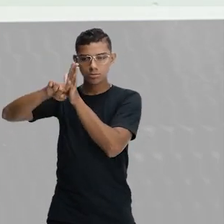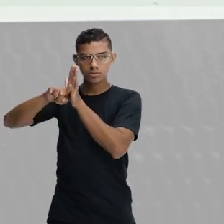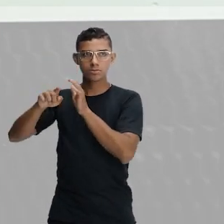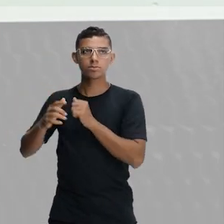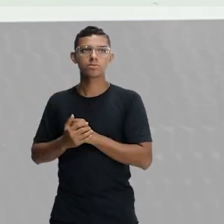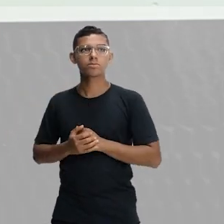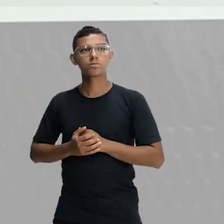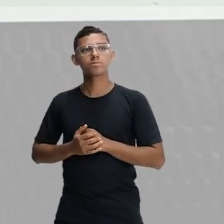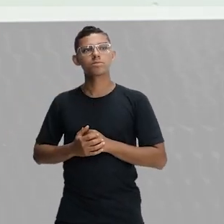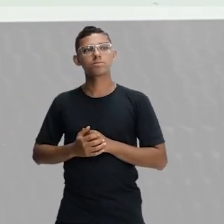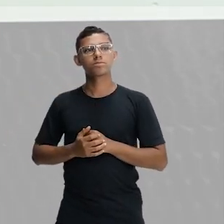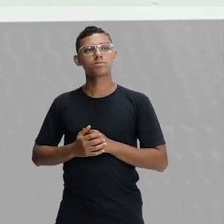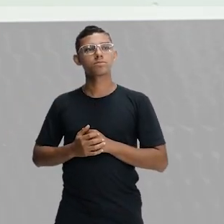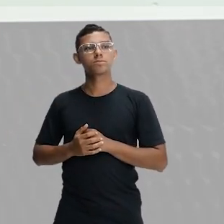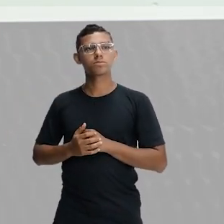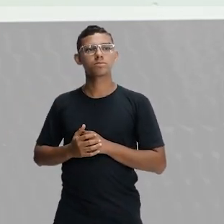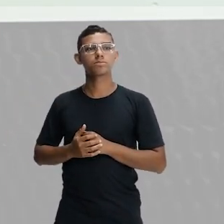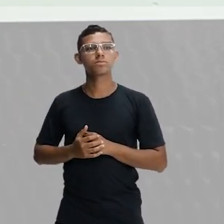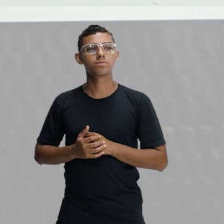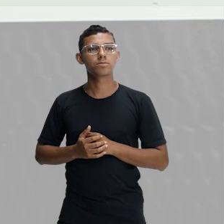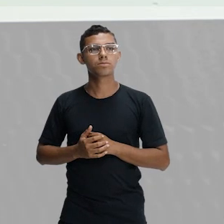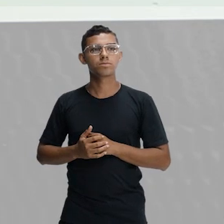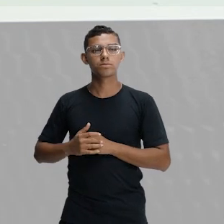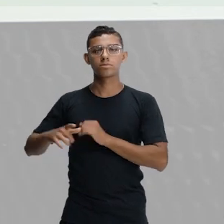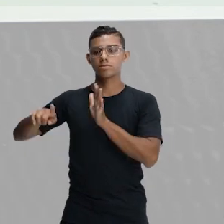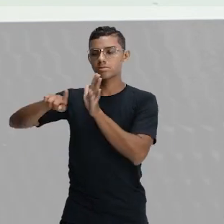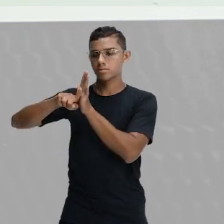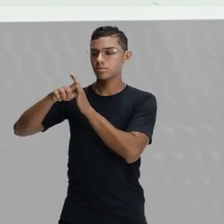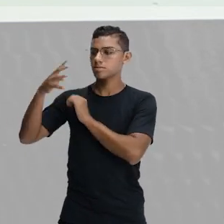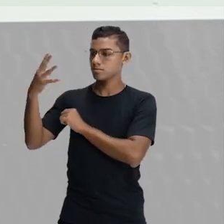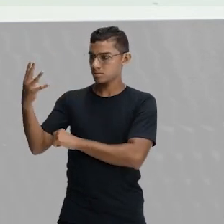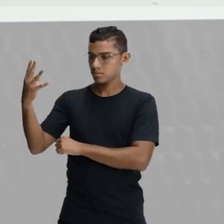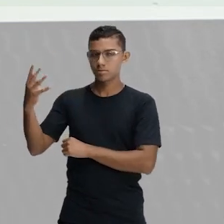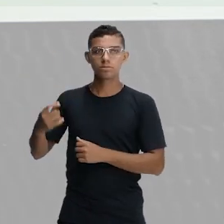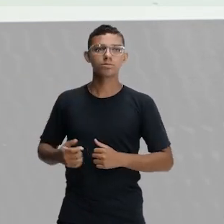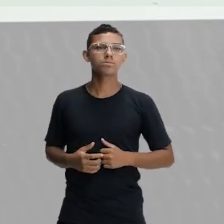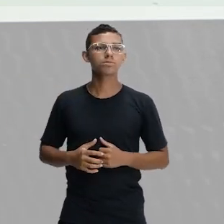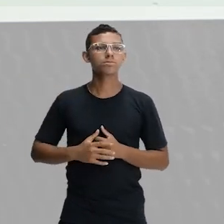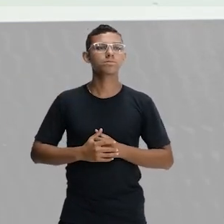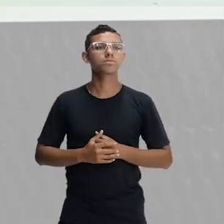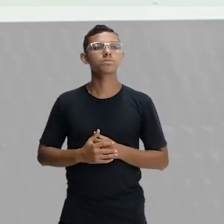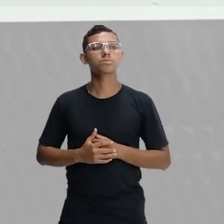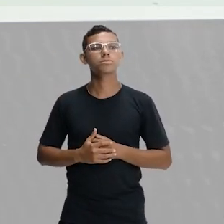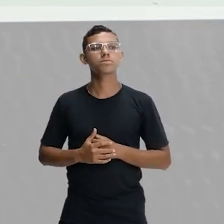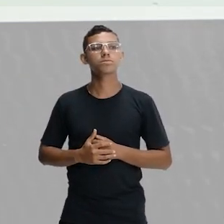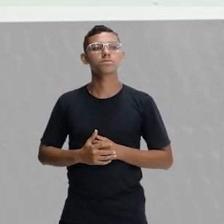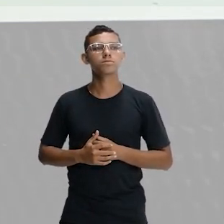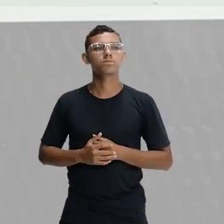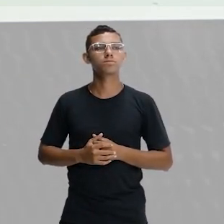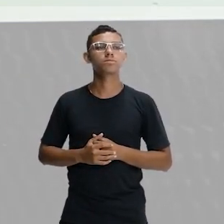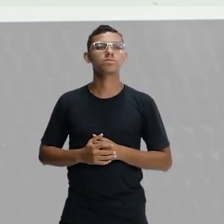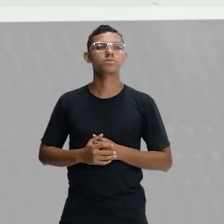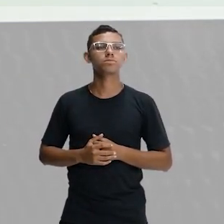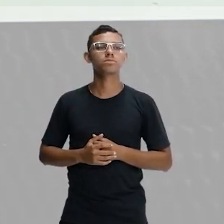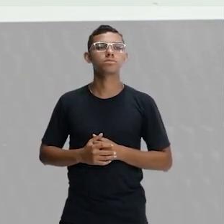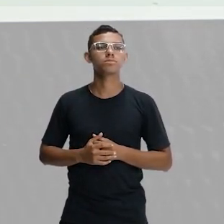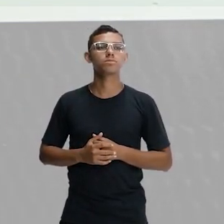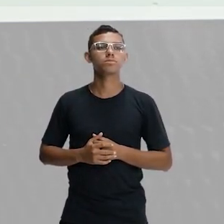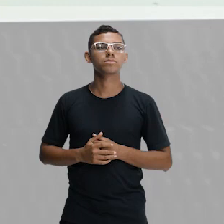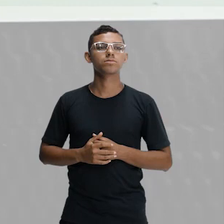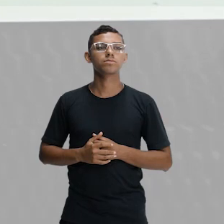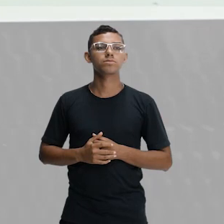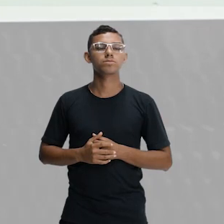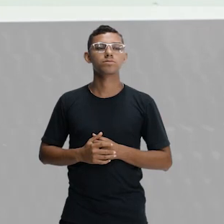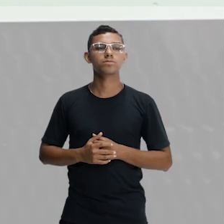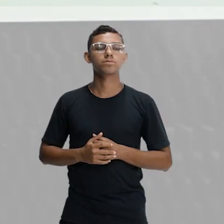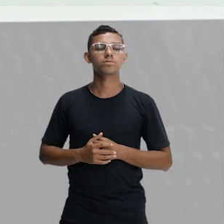2, né? Não, 4. Sei lá, deu menos 4. Pronto. É o número de cargas elétricas que nós temos ali, né?